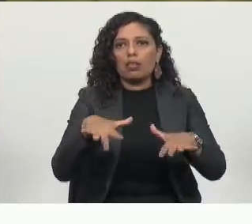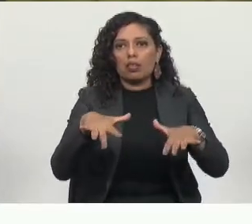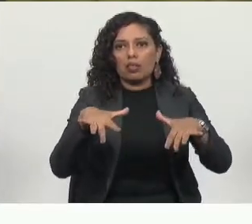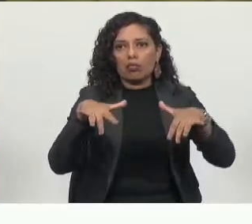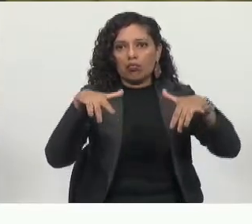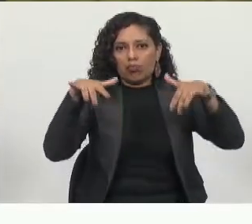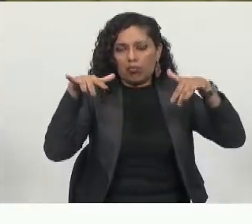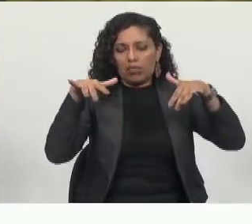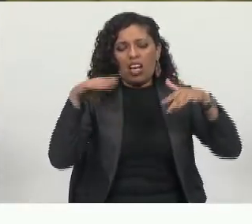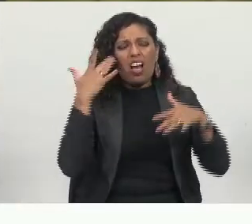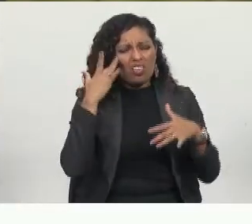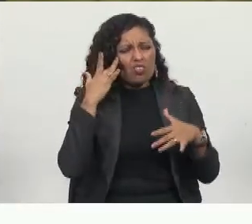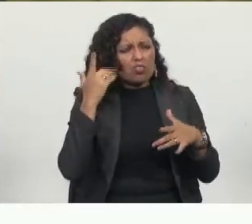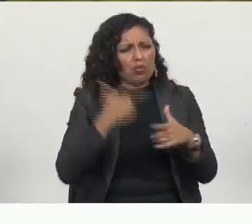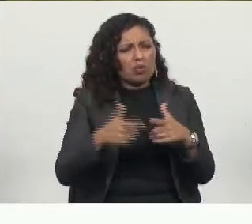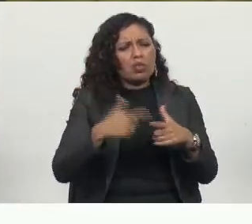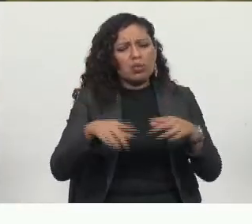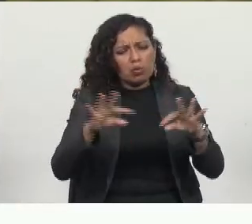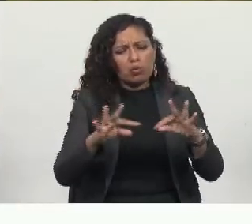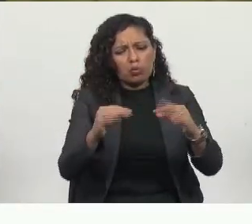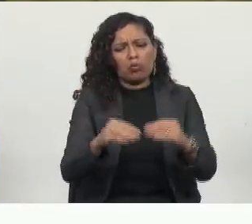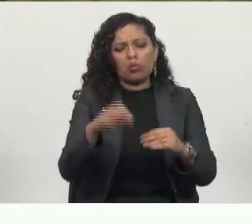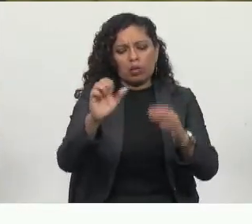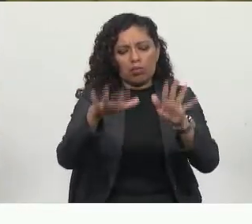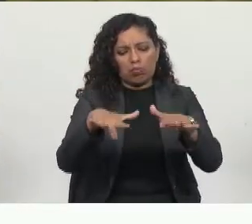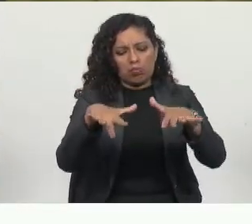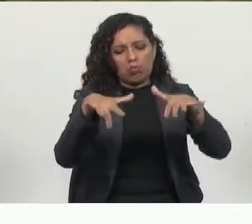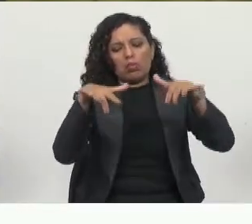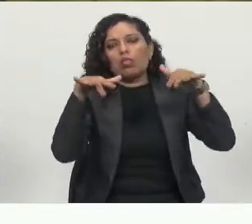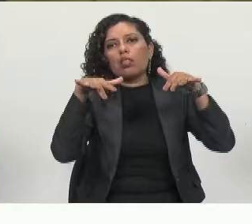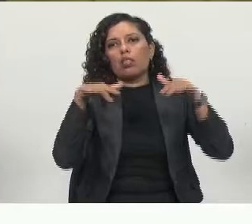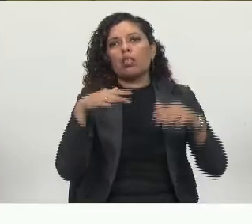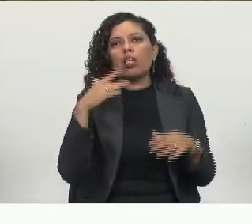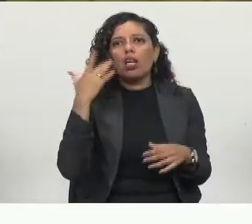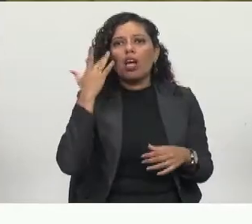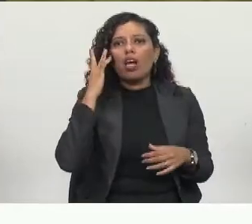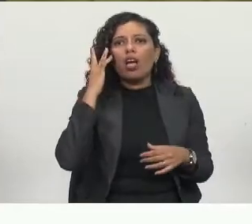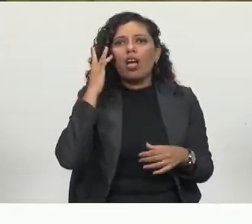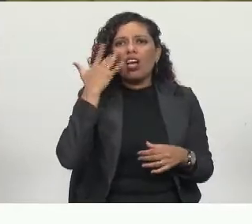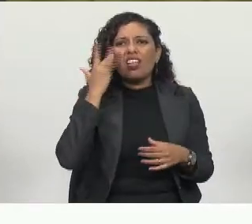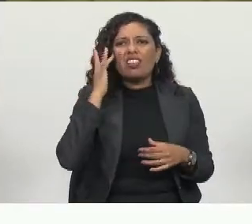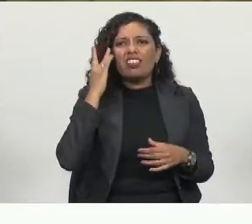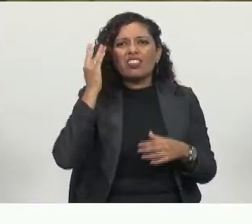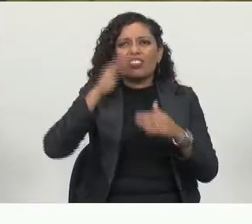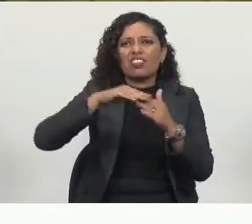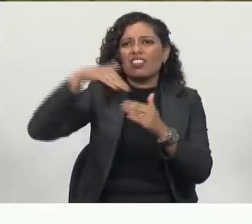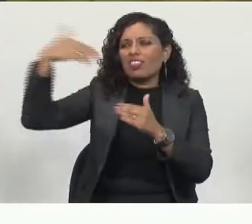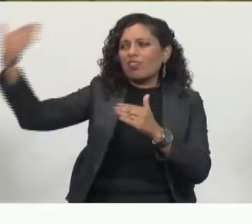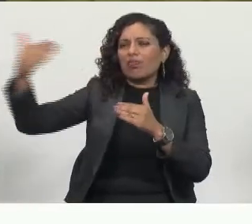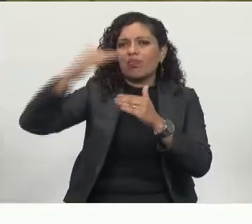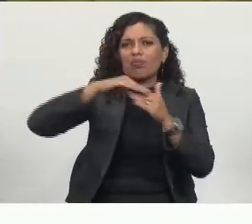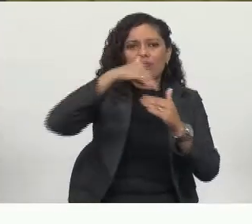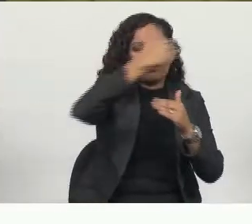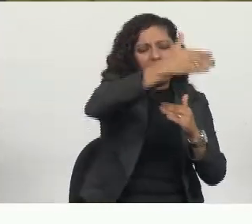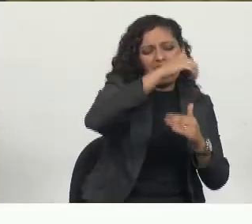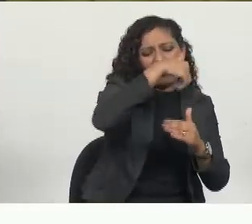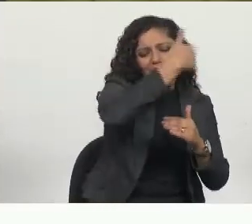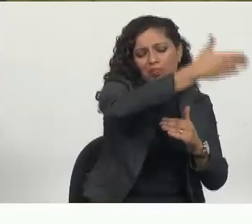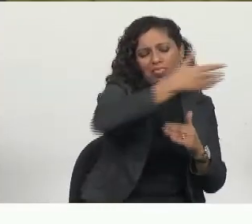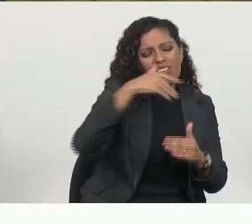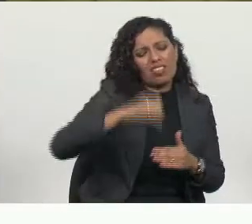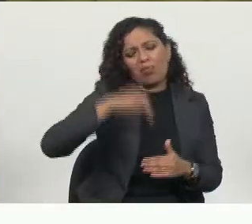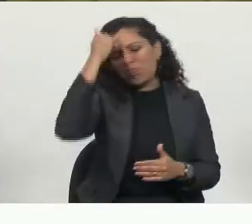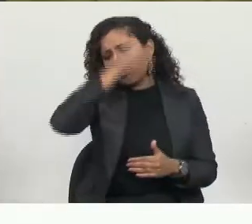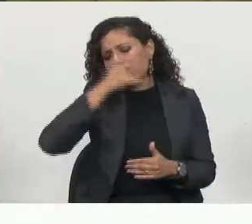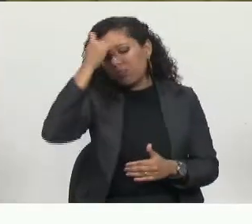tema é o plenário. As áreas adjacentes, sinceramente, eu acho até uma tolice